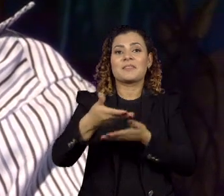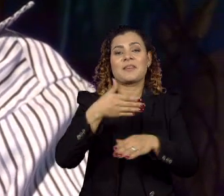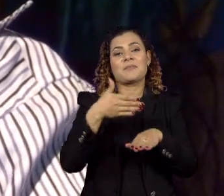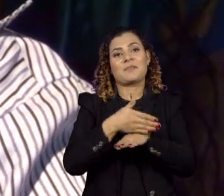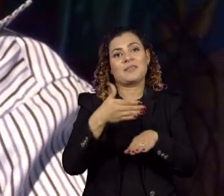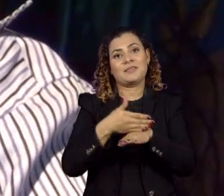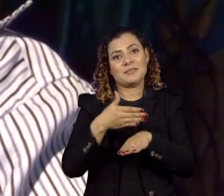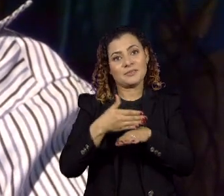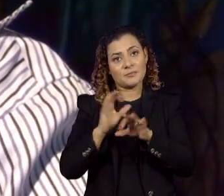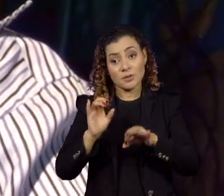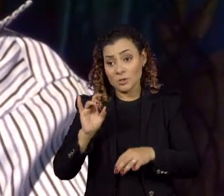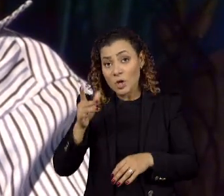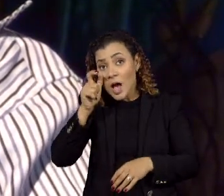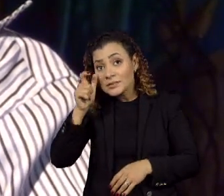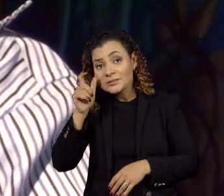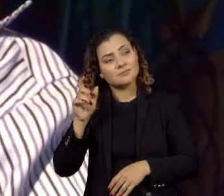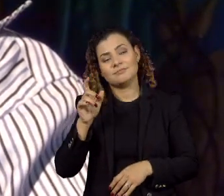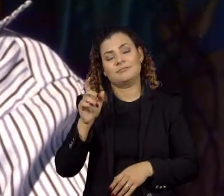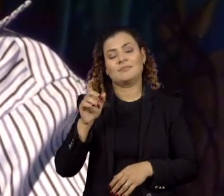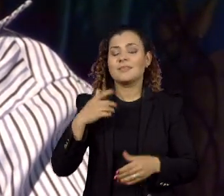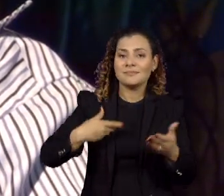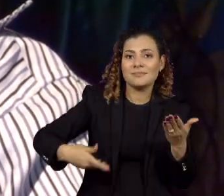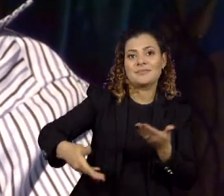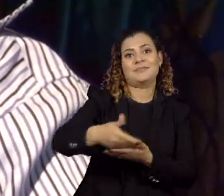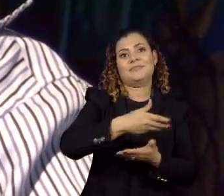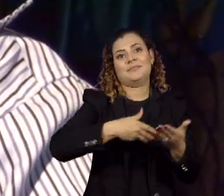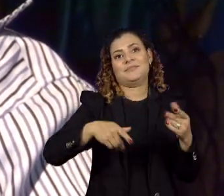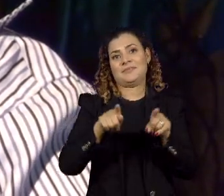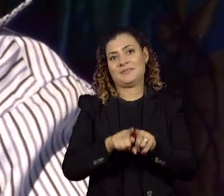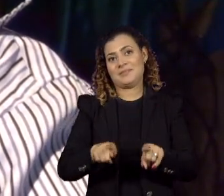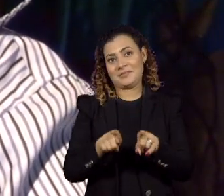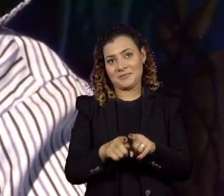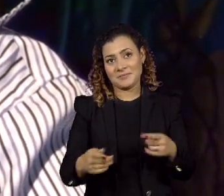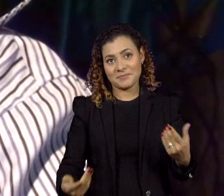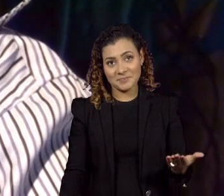não apenas assistir a um espetáculo.